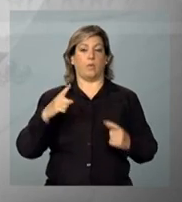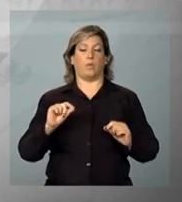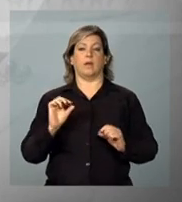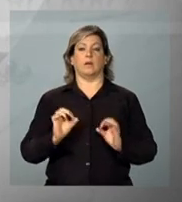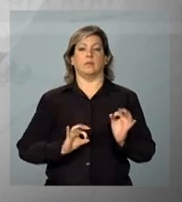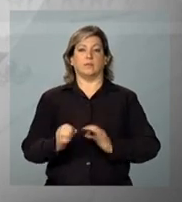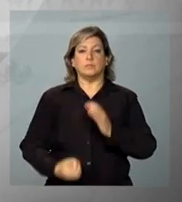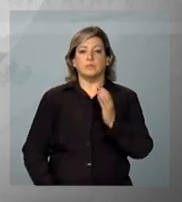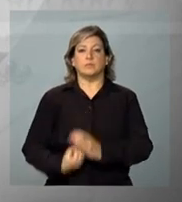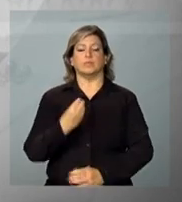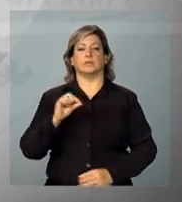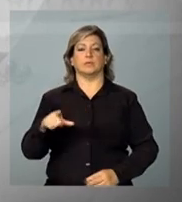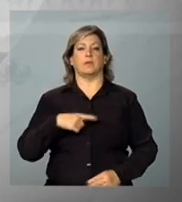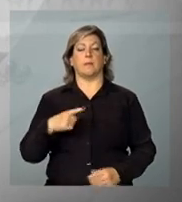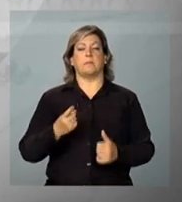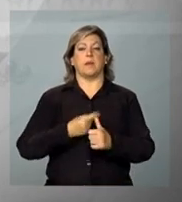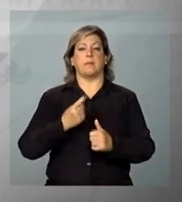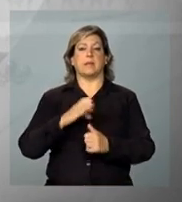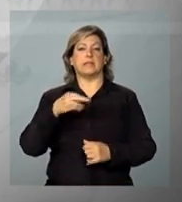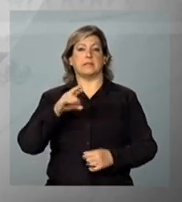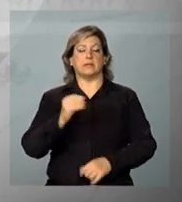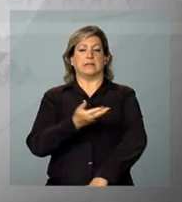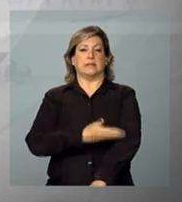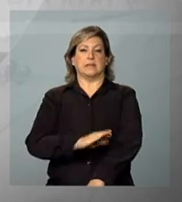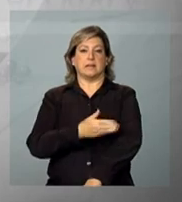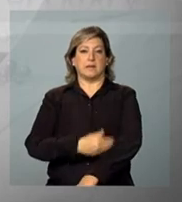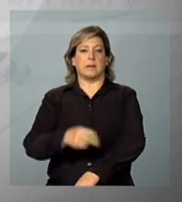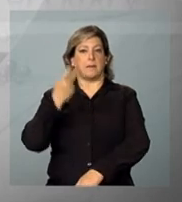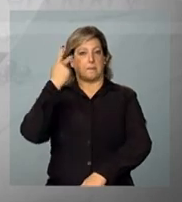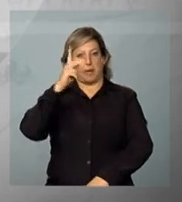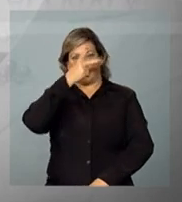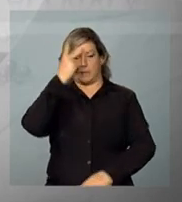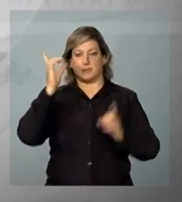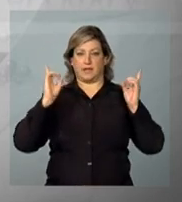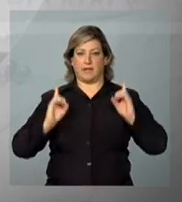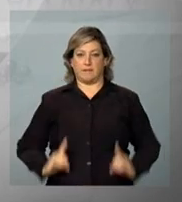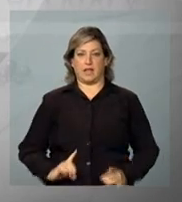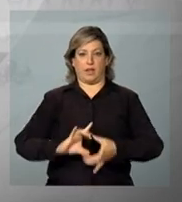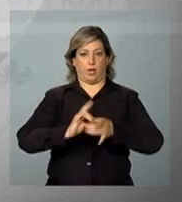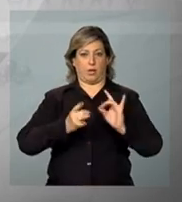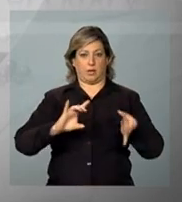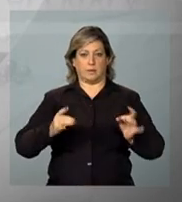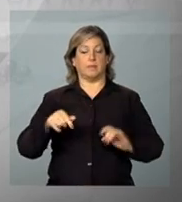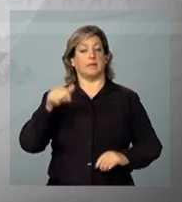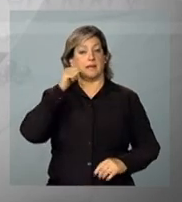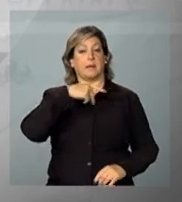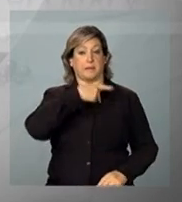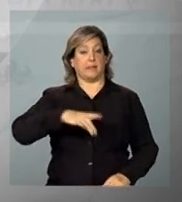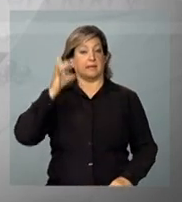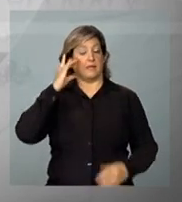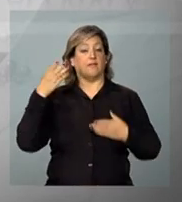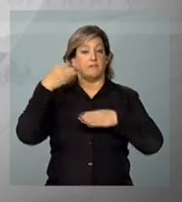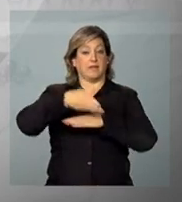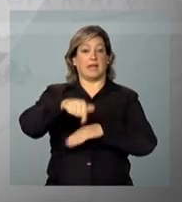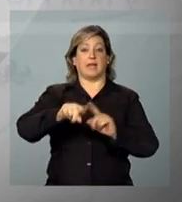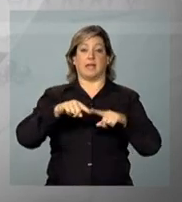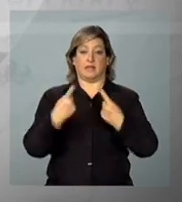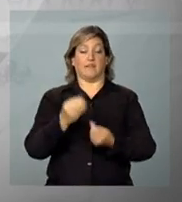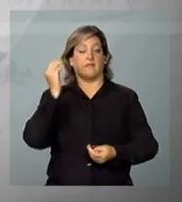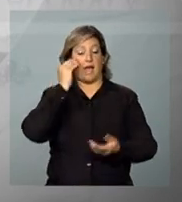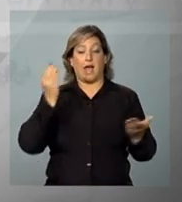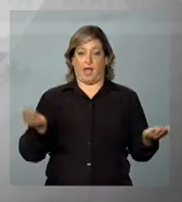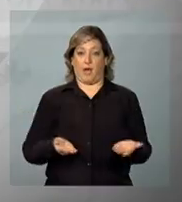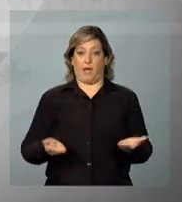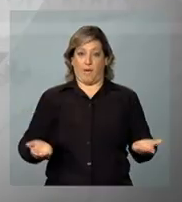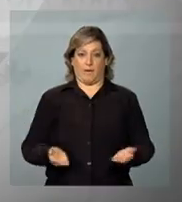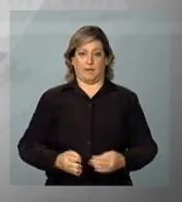de construção do primeiro Centro de Treinamento paraolímpico brasileiro a presidenta Dilma Rousseff participa da cerimônia que você acompanha